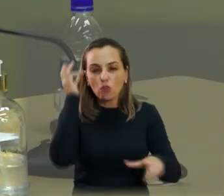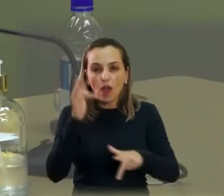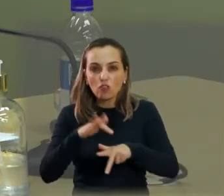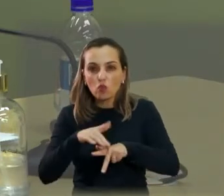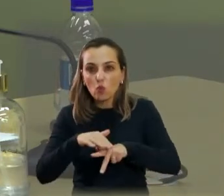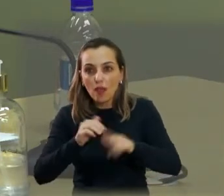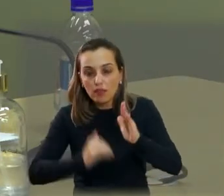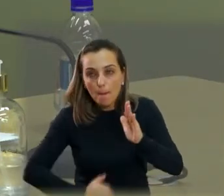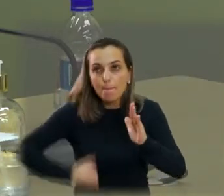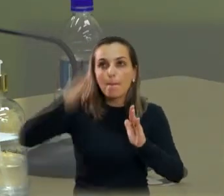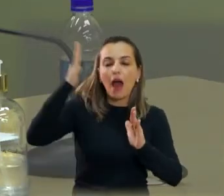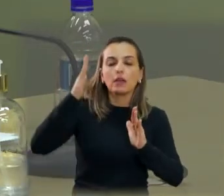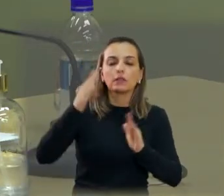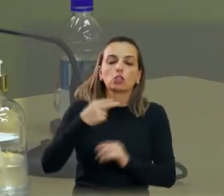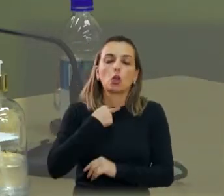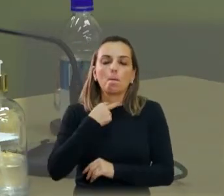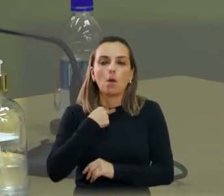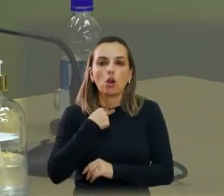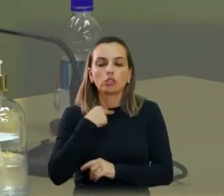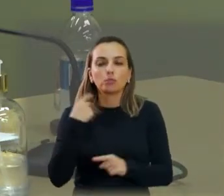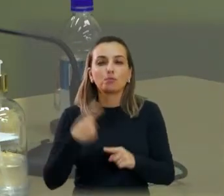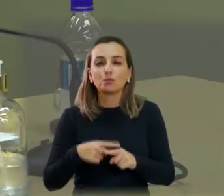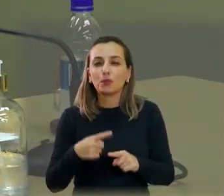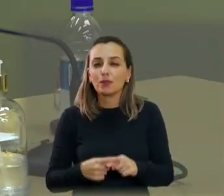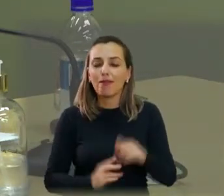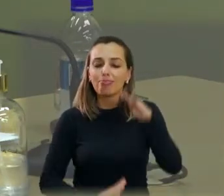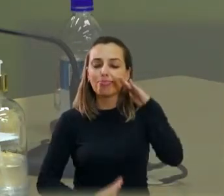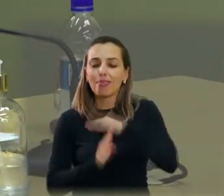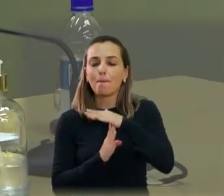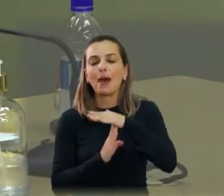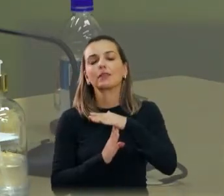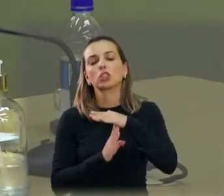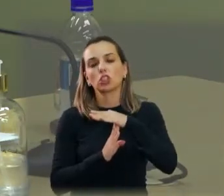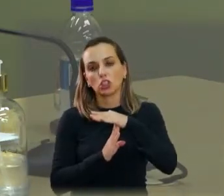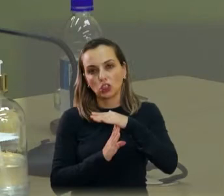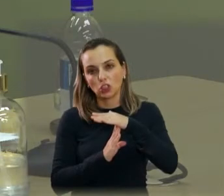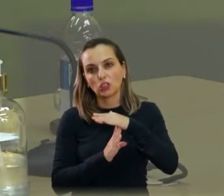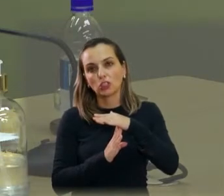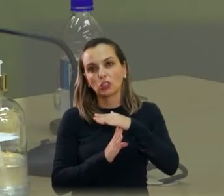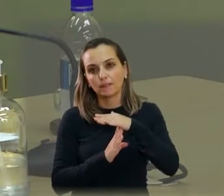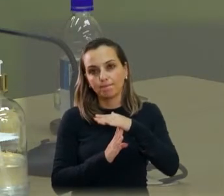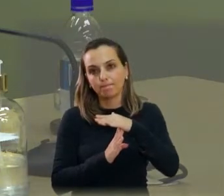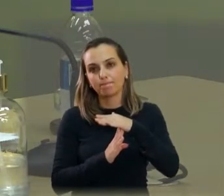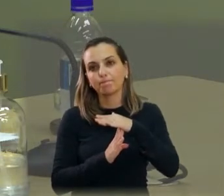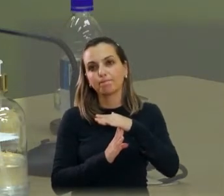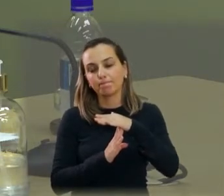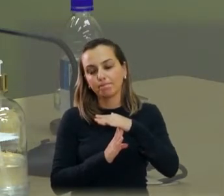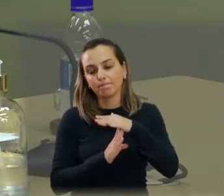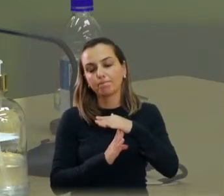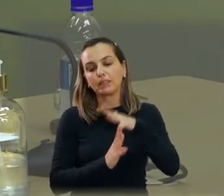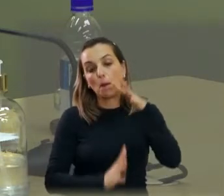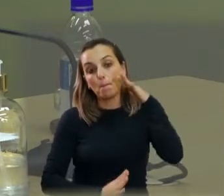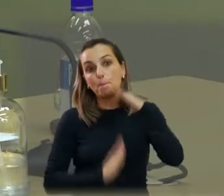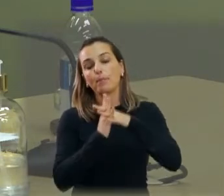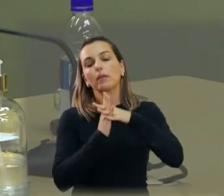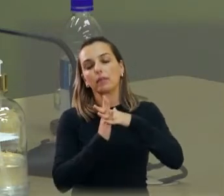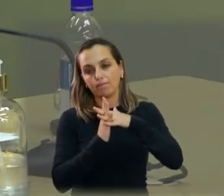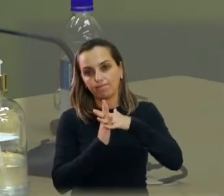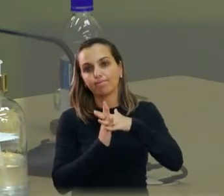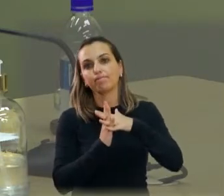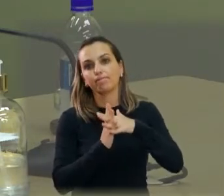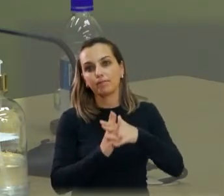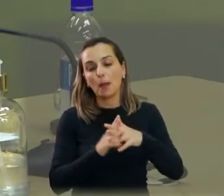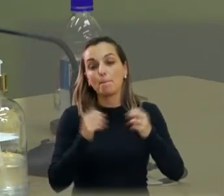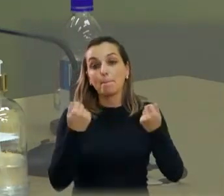pacientes. A rede não é elástica, ela tem limite e ela está chegando no limite dela. Se a gente não